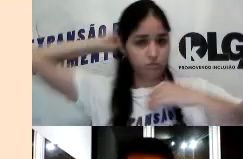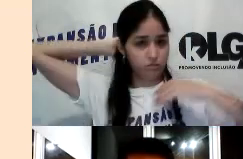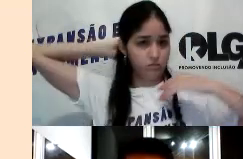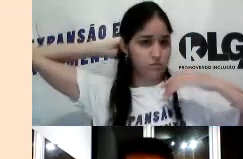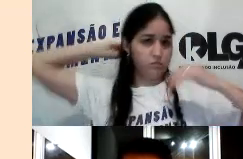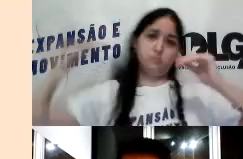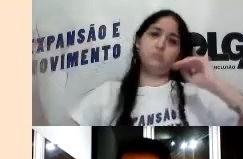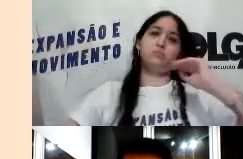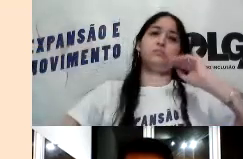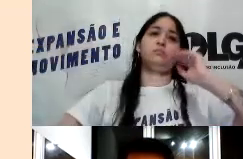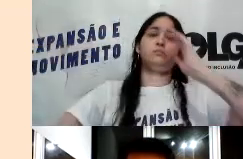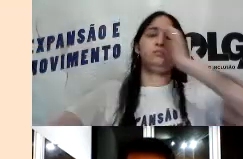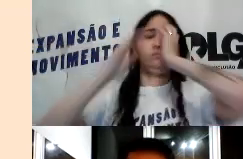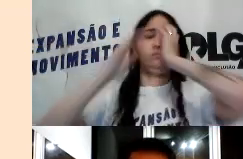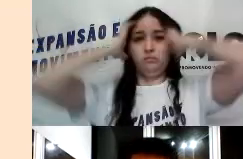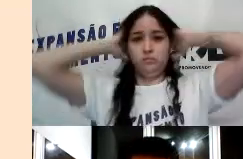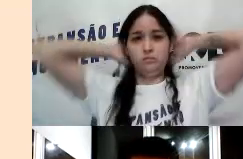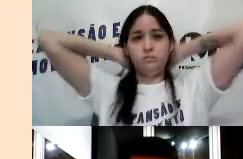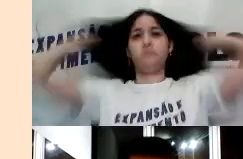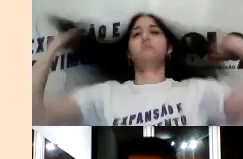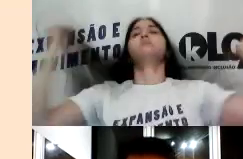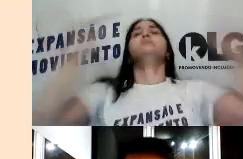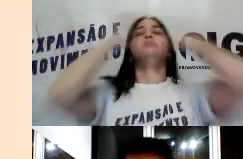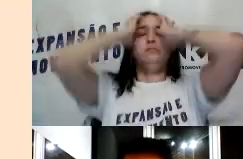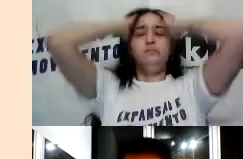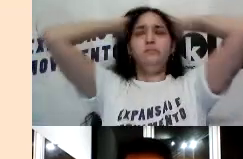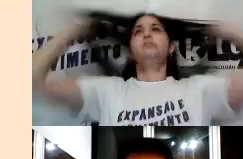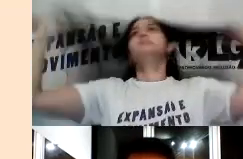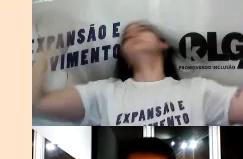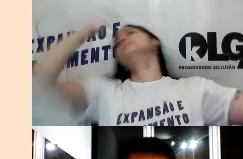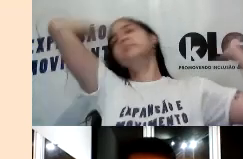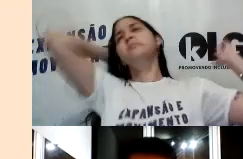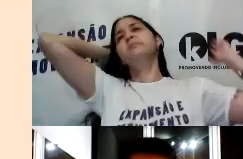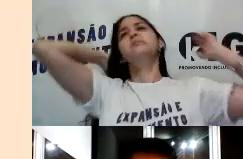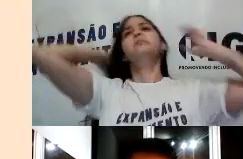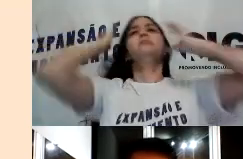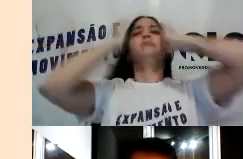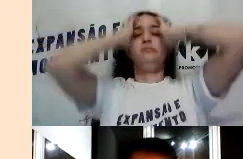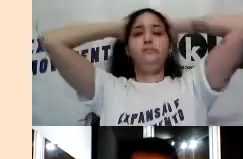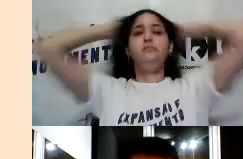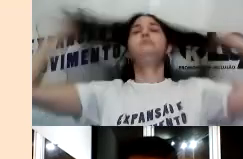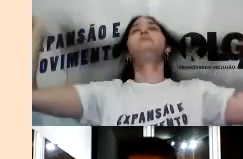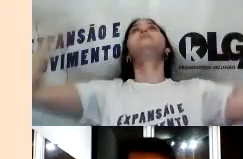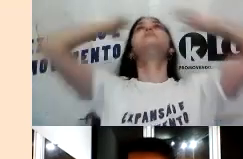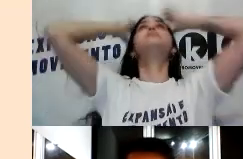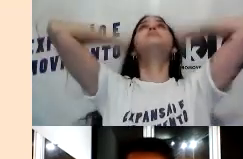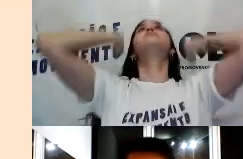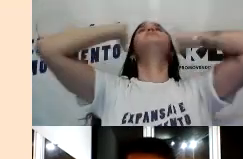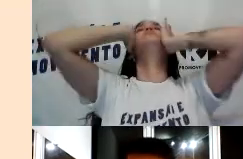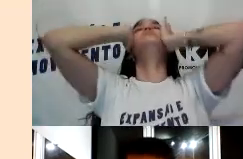depois. Eventualmente eles vão lembrar as palavras utilizadas. Eu recebo diariamente no consultório